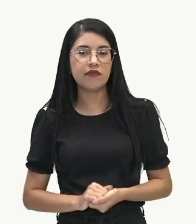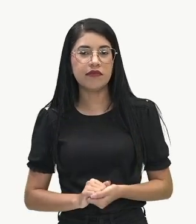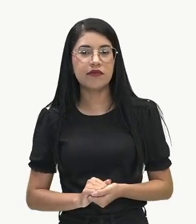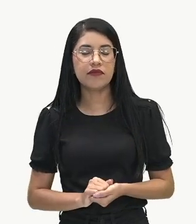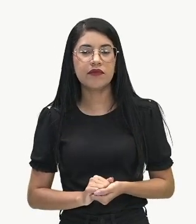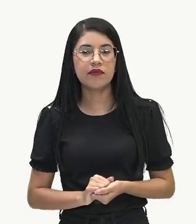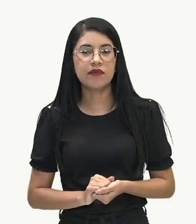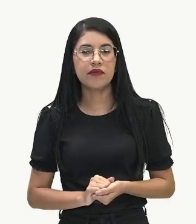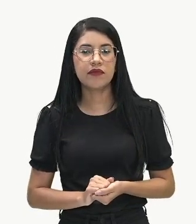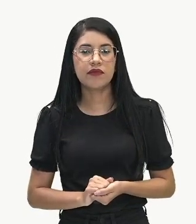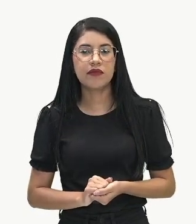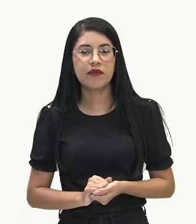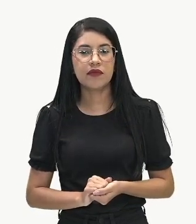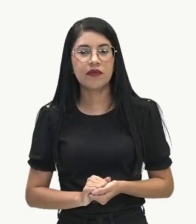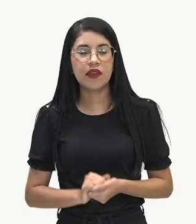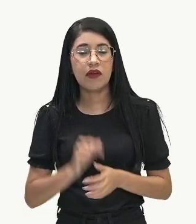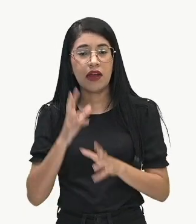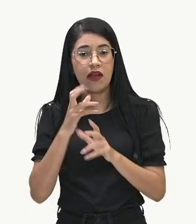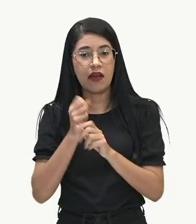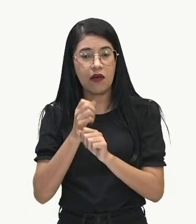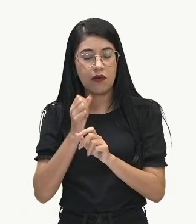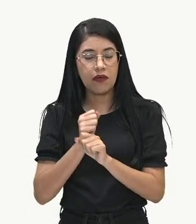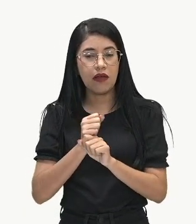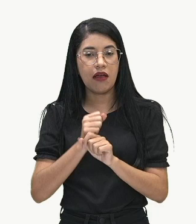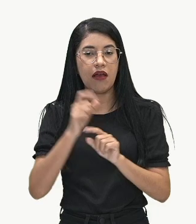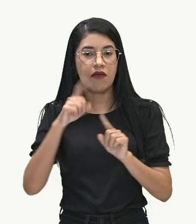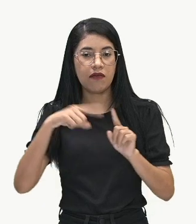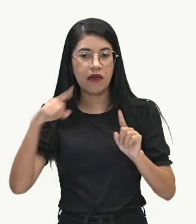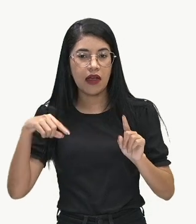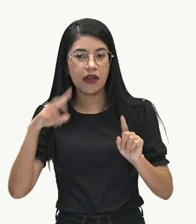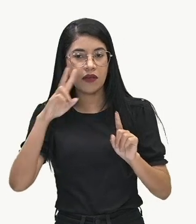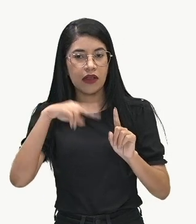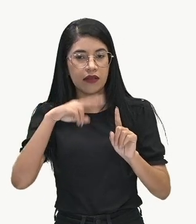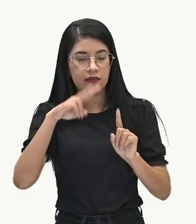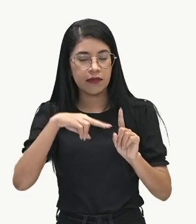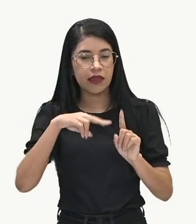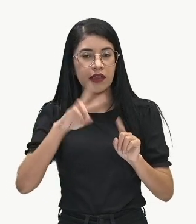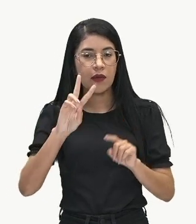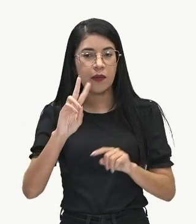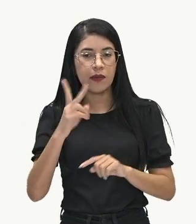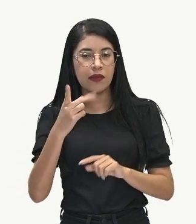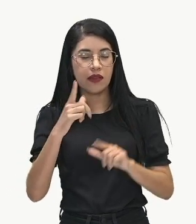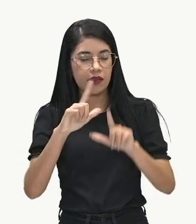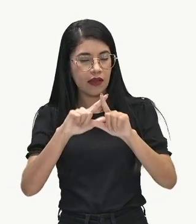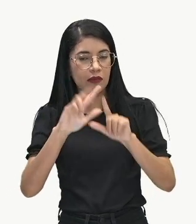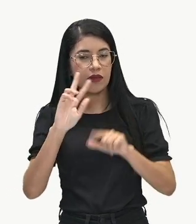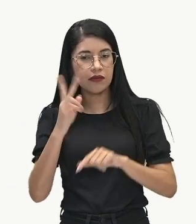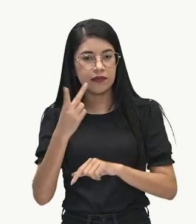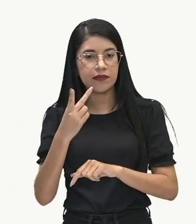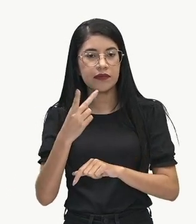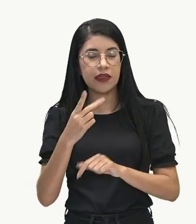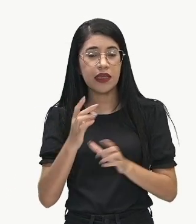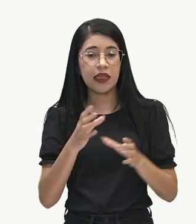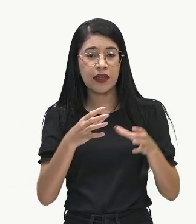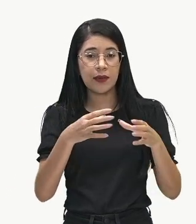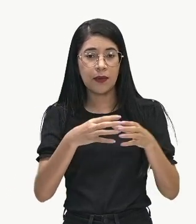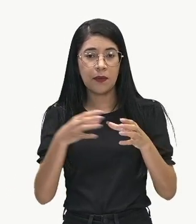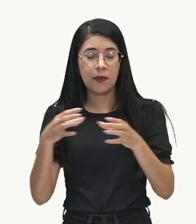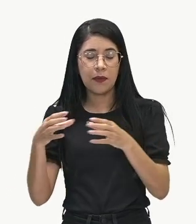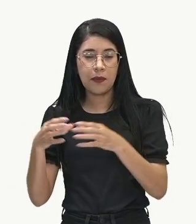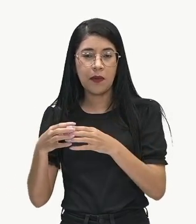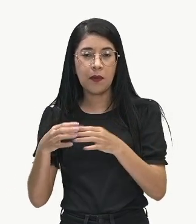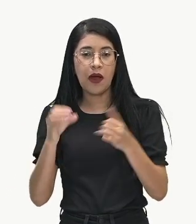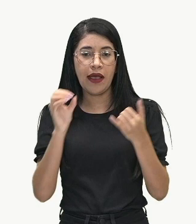respectivos valores de variação de entalpia, que é aquele ΔH, e classifique como endotérmico